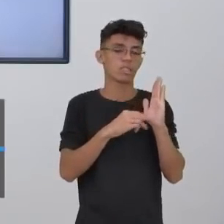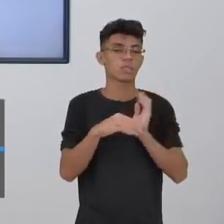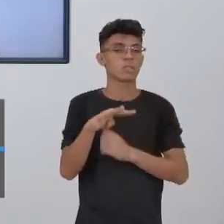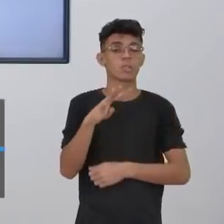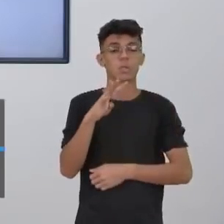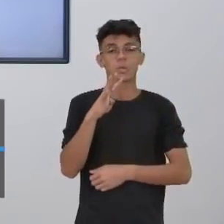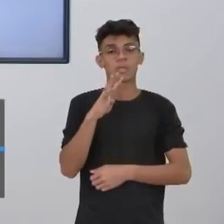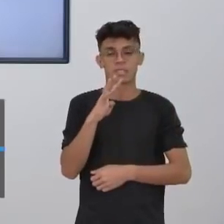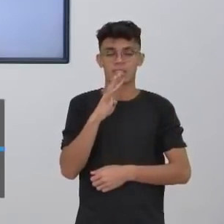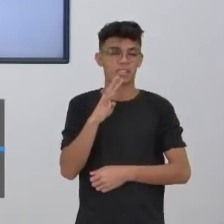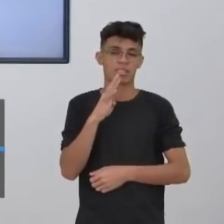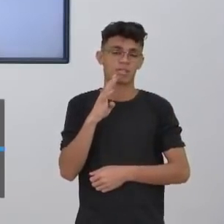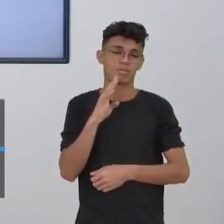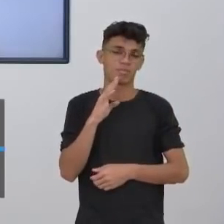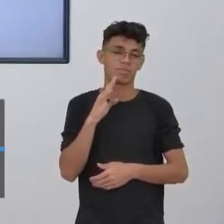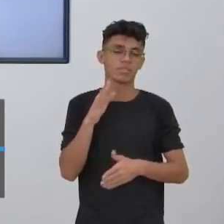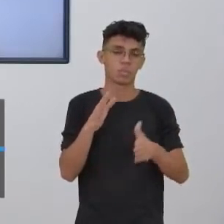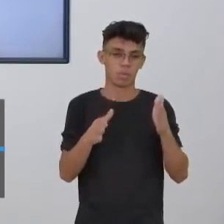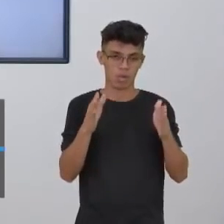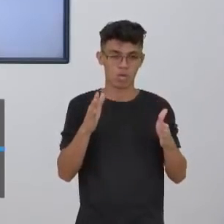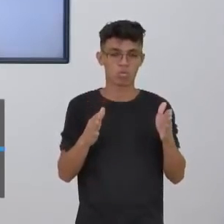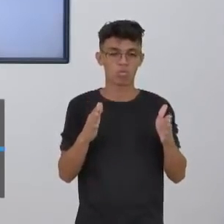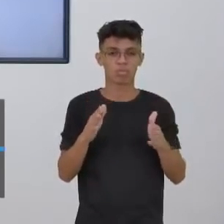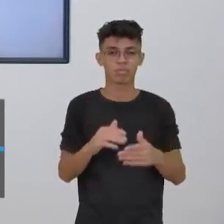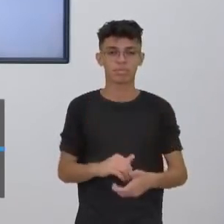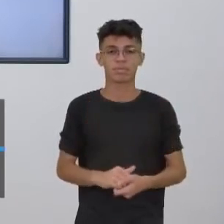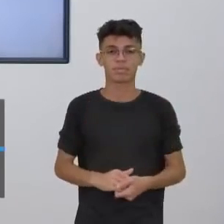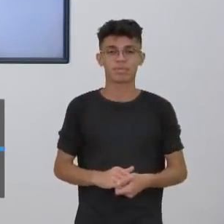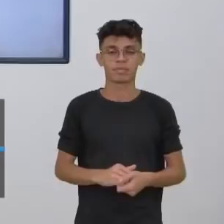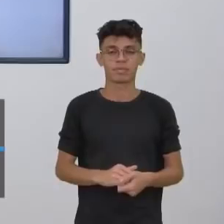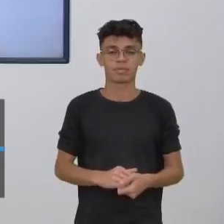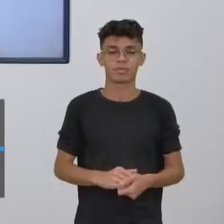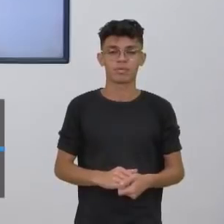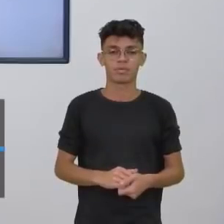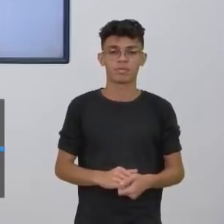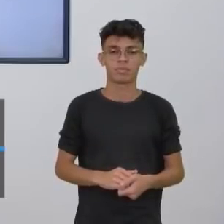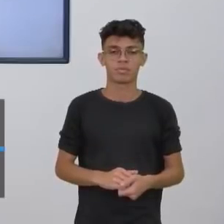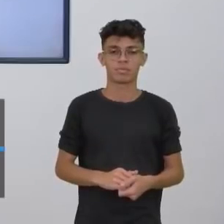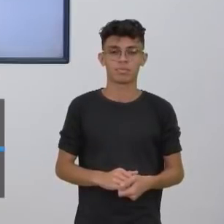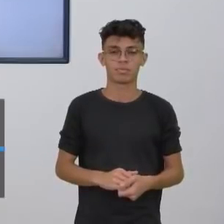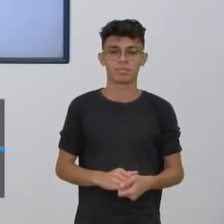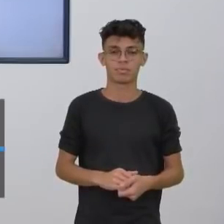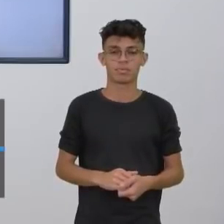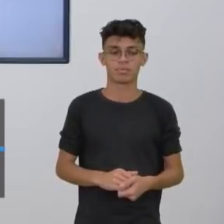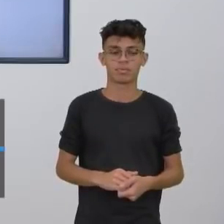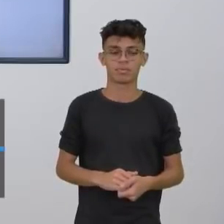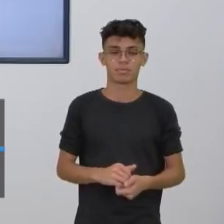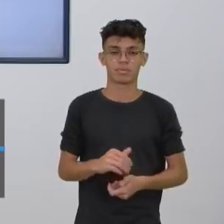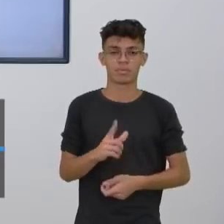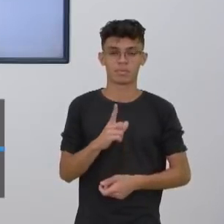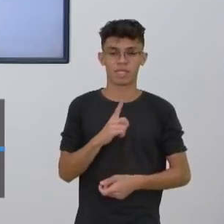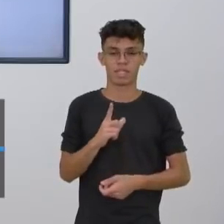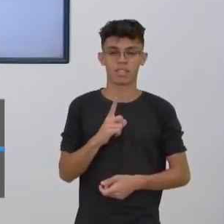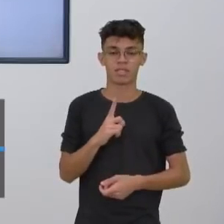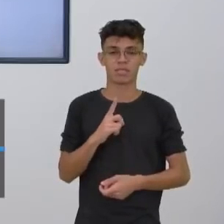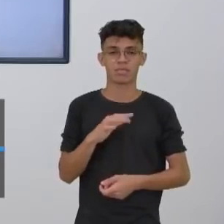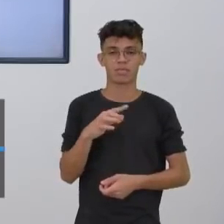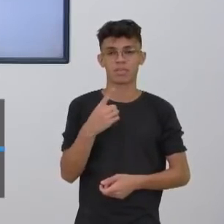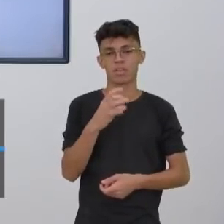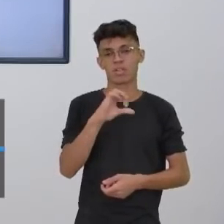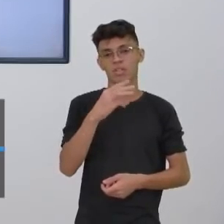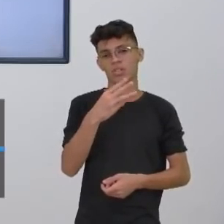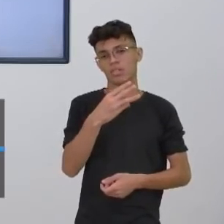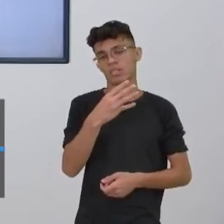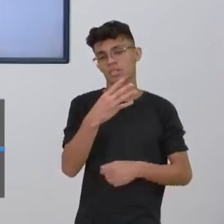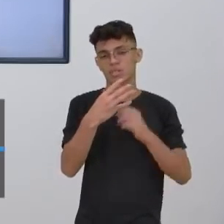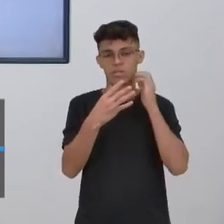conhecemos atualmente. Outras importantes aí, implementações da Constituição de 34 são